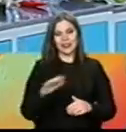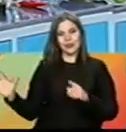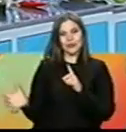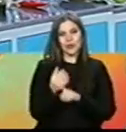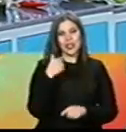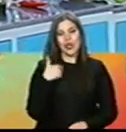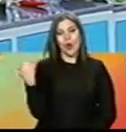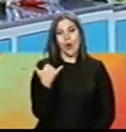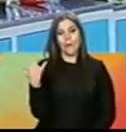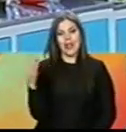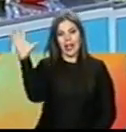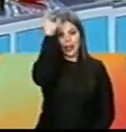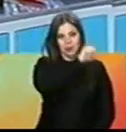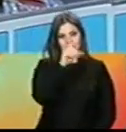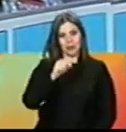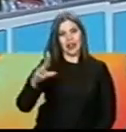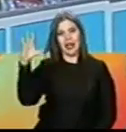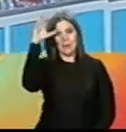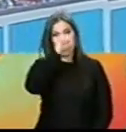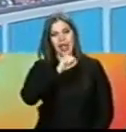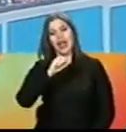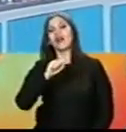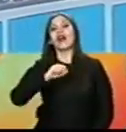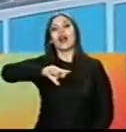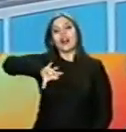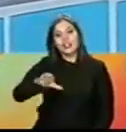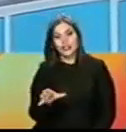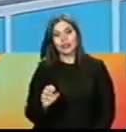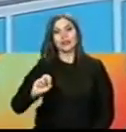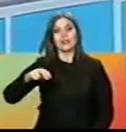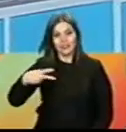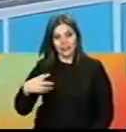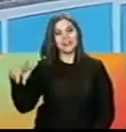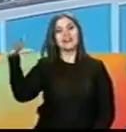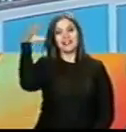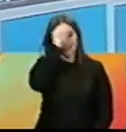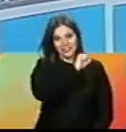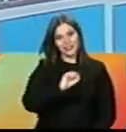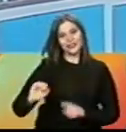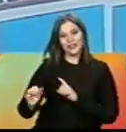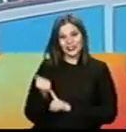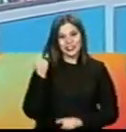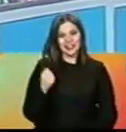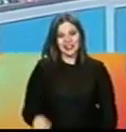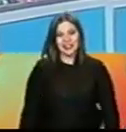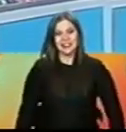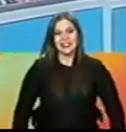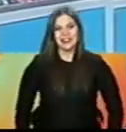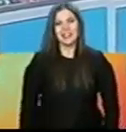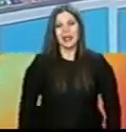bicampeã e campeã regional. Bicampeã, campeã regional de natação.